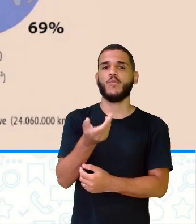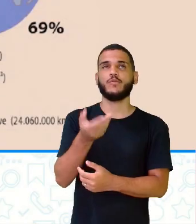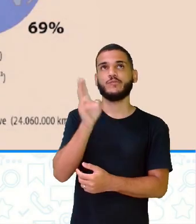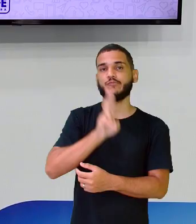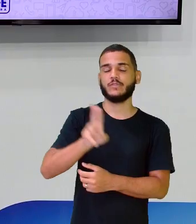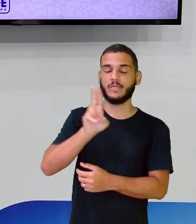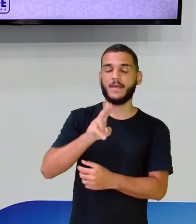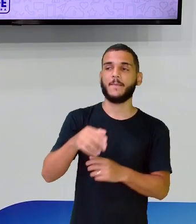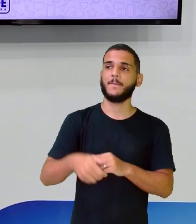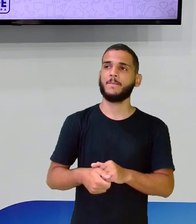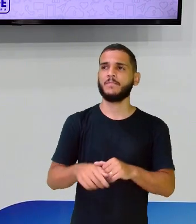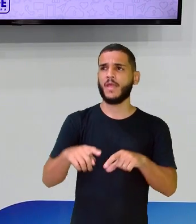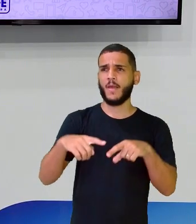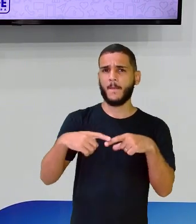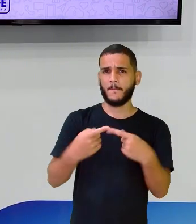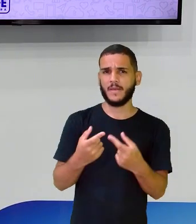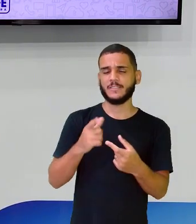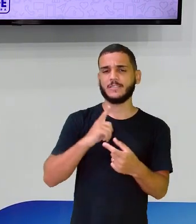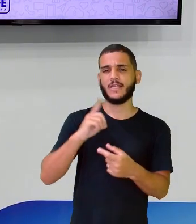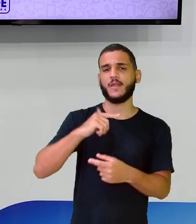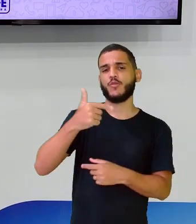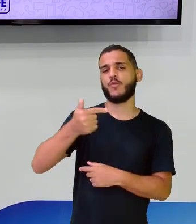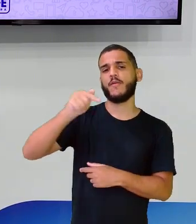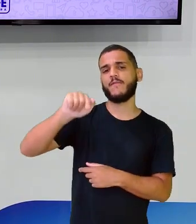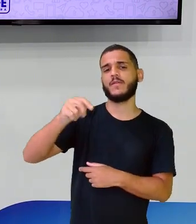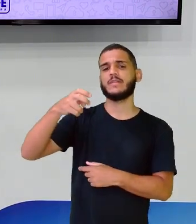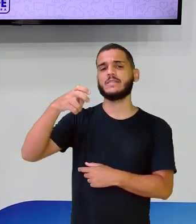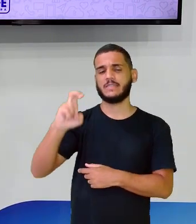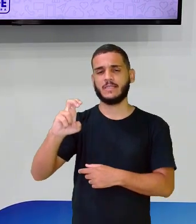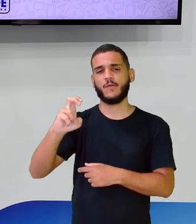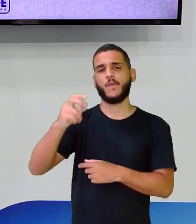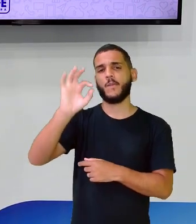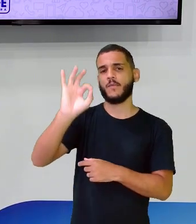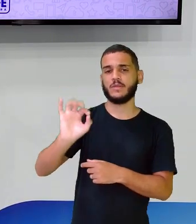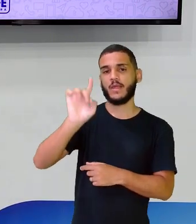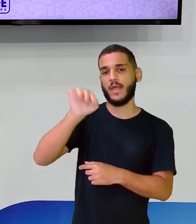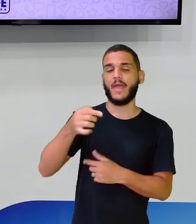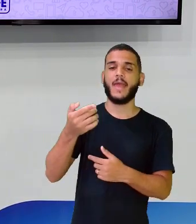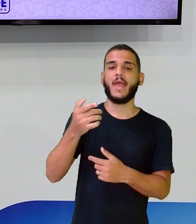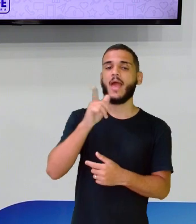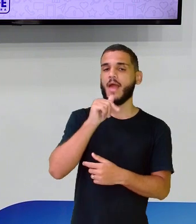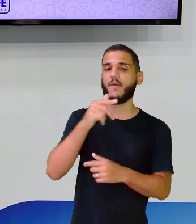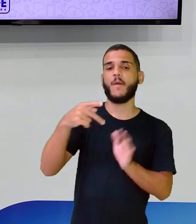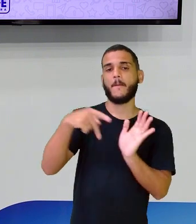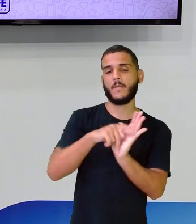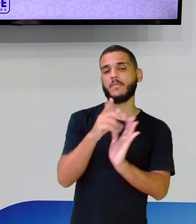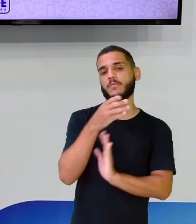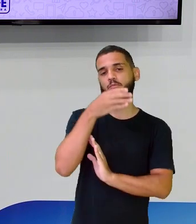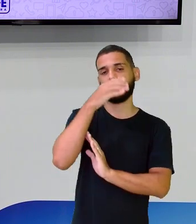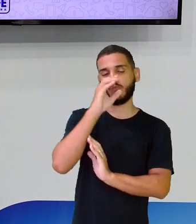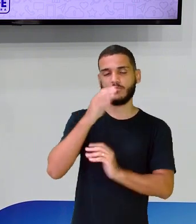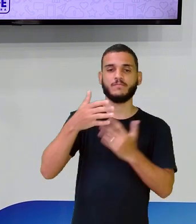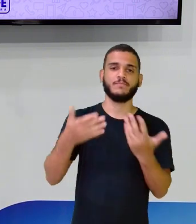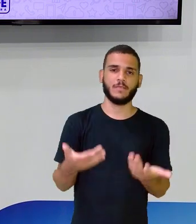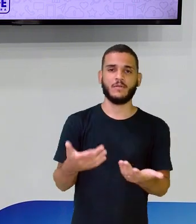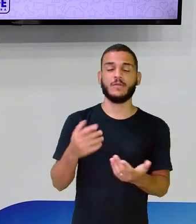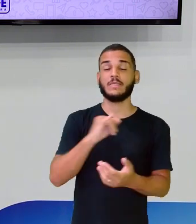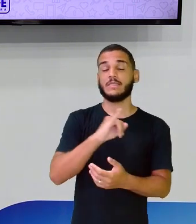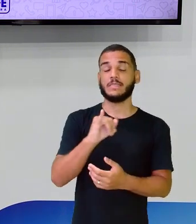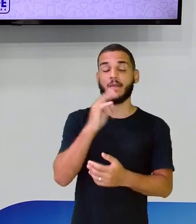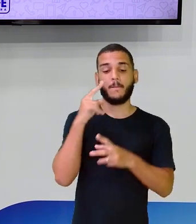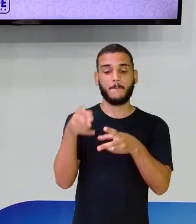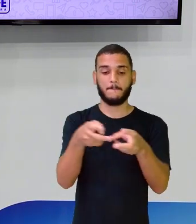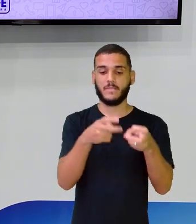Essa fatiazinha aqui, ó, 2,5, é água doce. E se a gente for olhar aqui, ó, no globo,